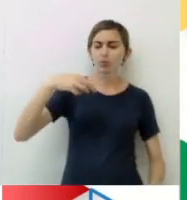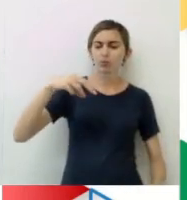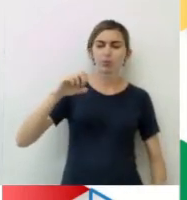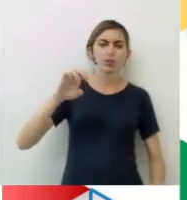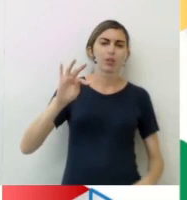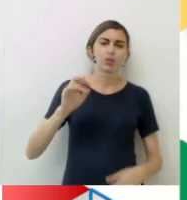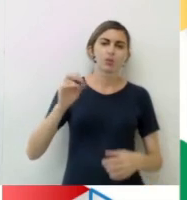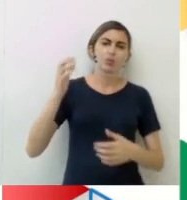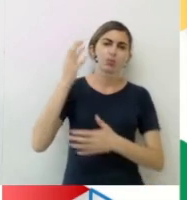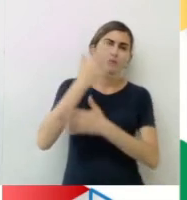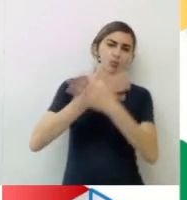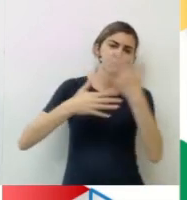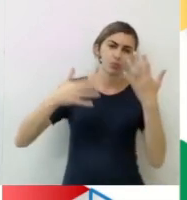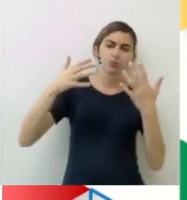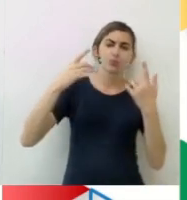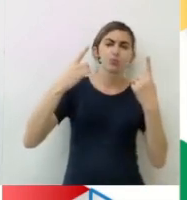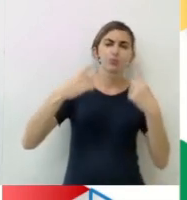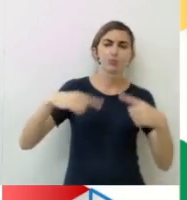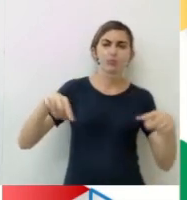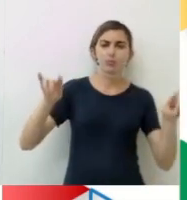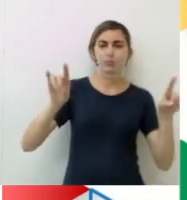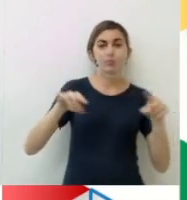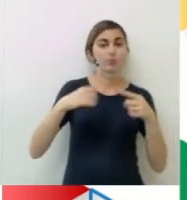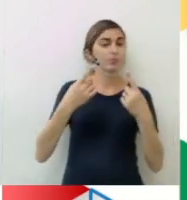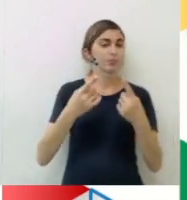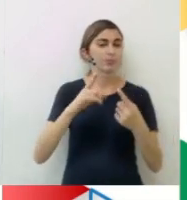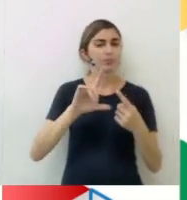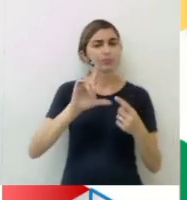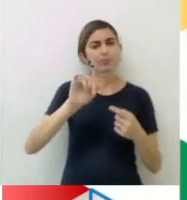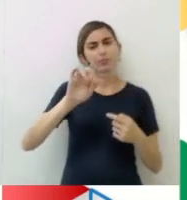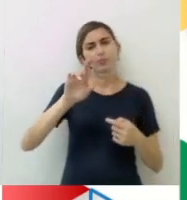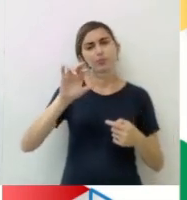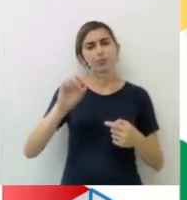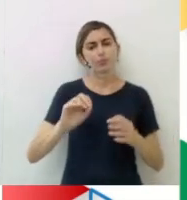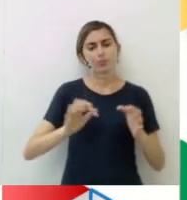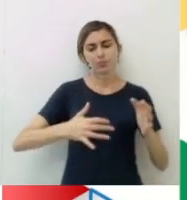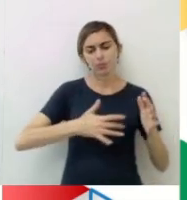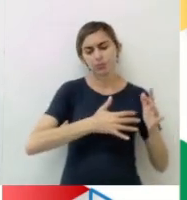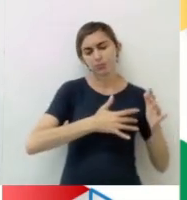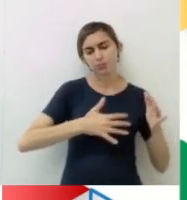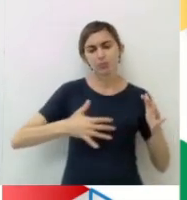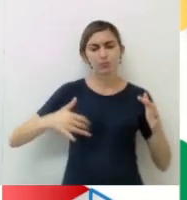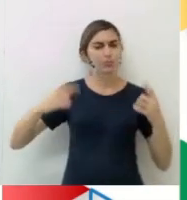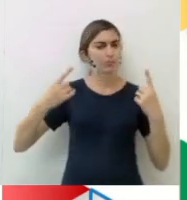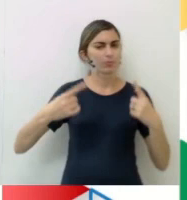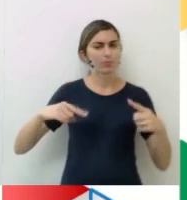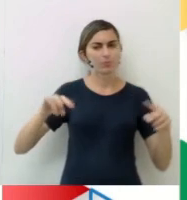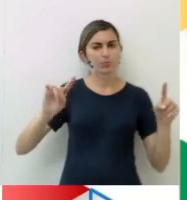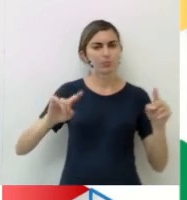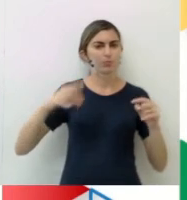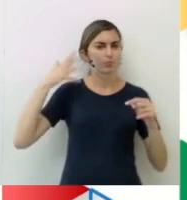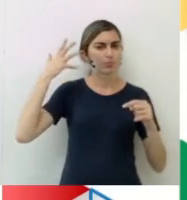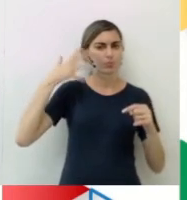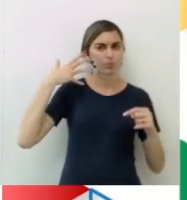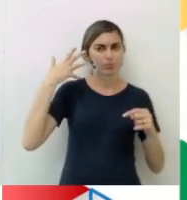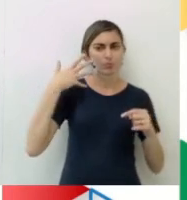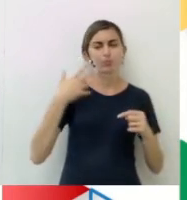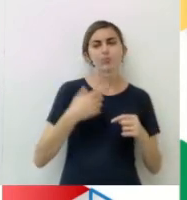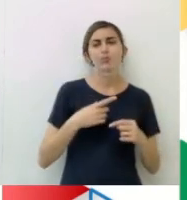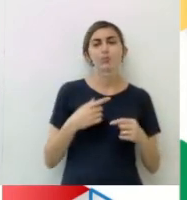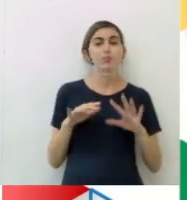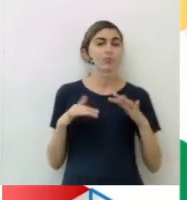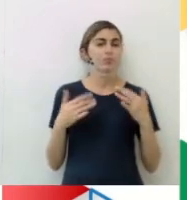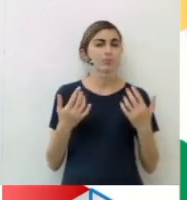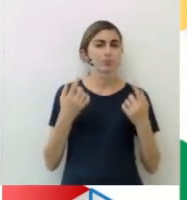o hino, a música. Então, lírico, harpa. Lírico, musicalidade. Então,